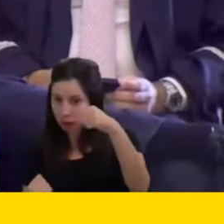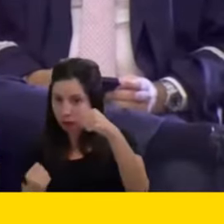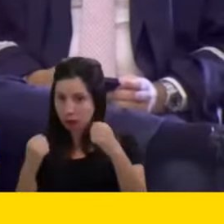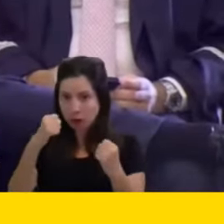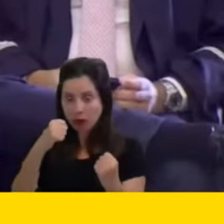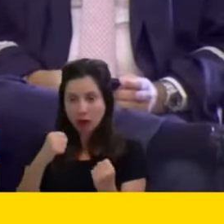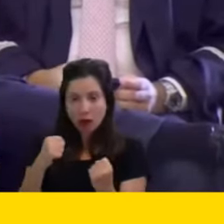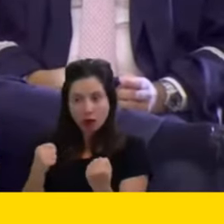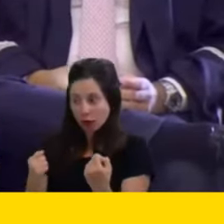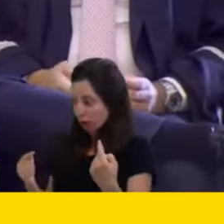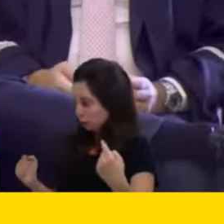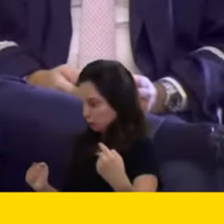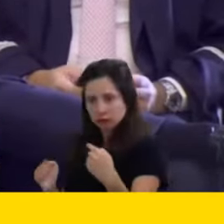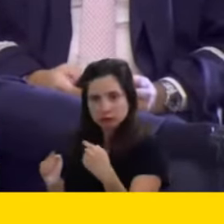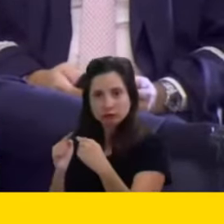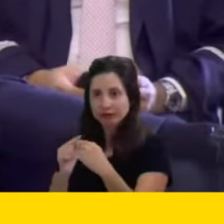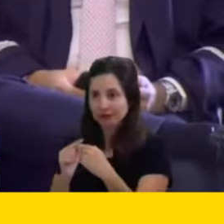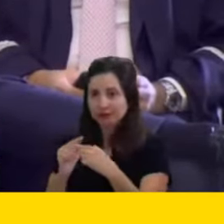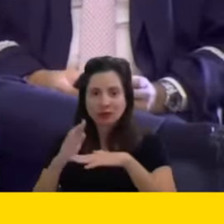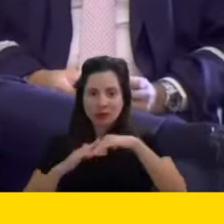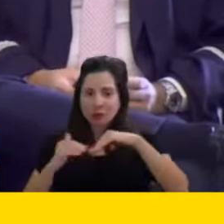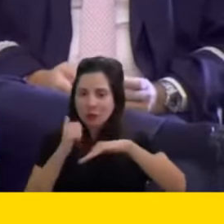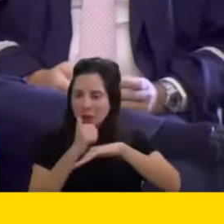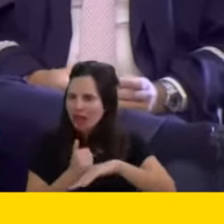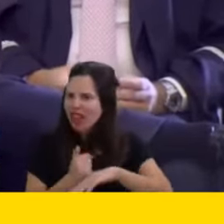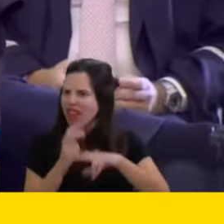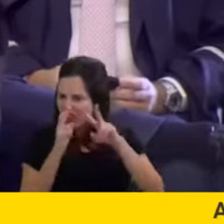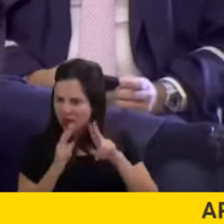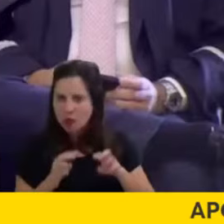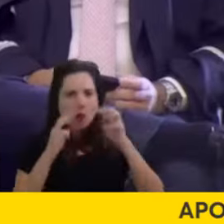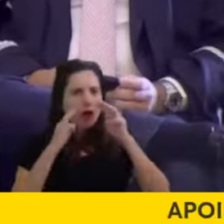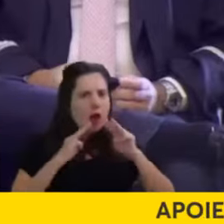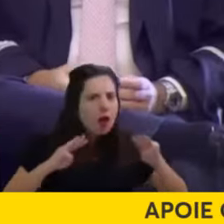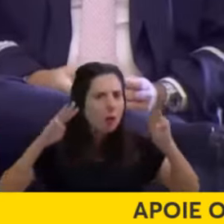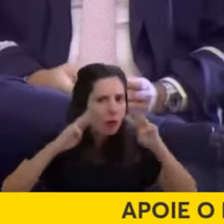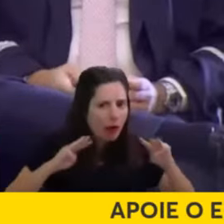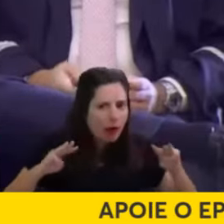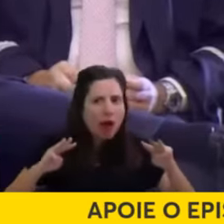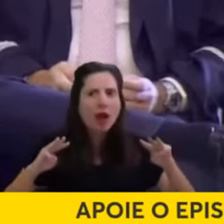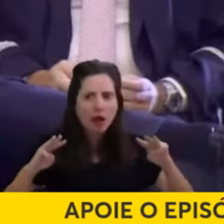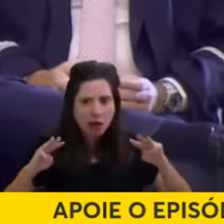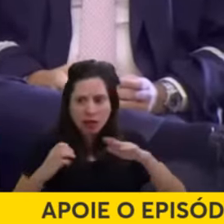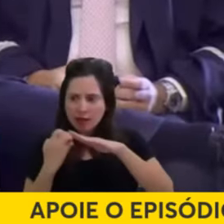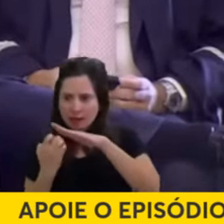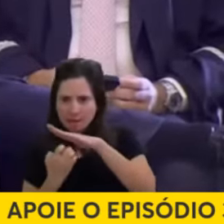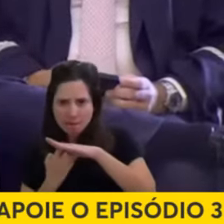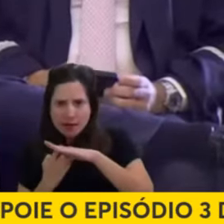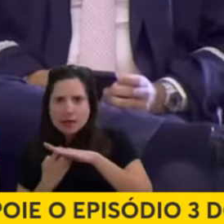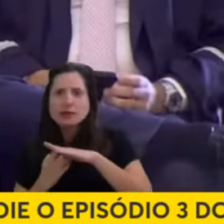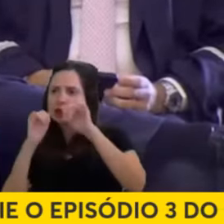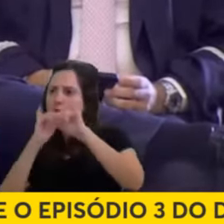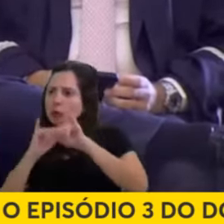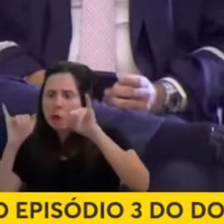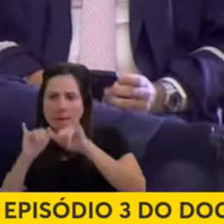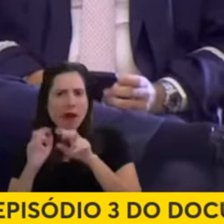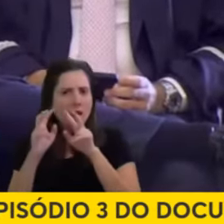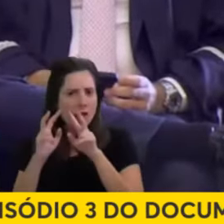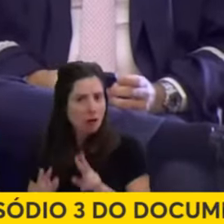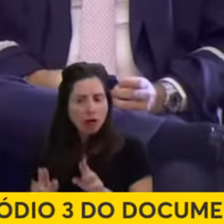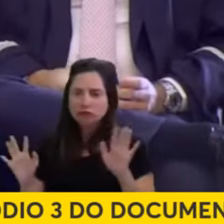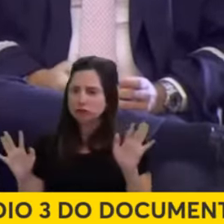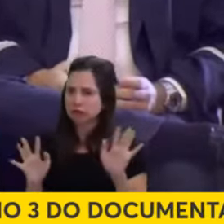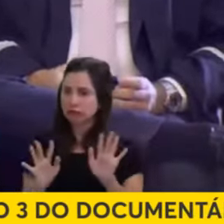entre essas pessoas o marqueteiro não é o mesmo a produtora não é mesma quem fez todo esse AP trecho né Eh eh para